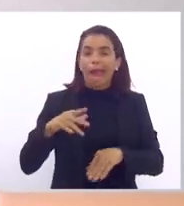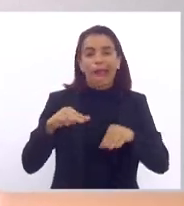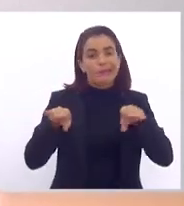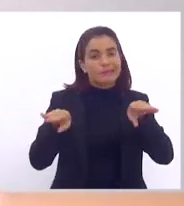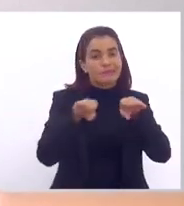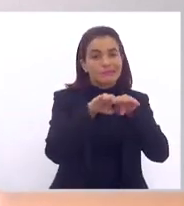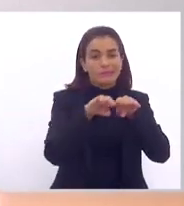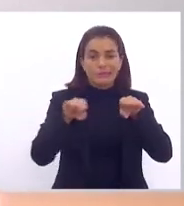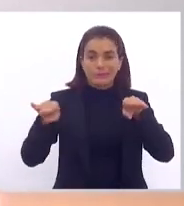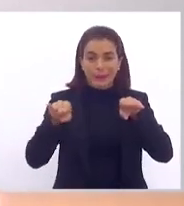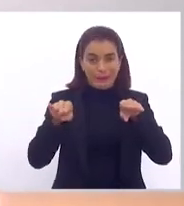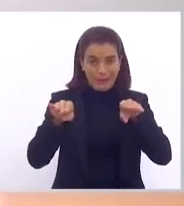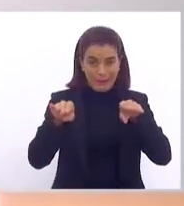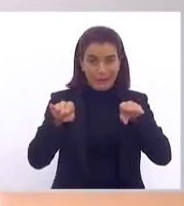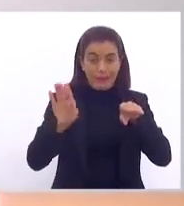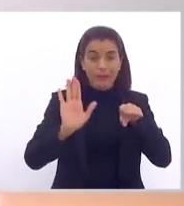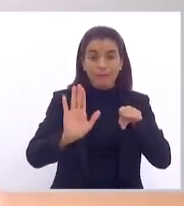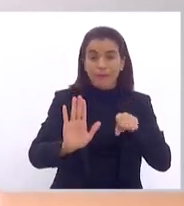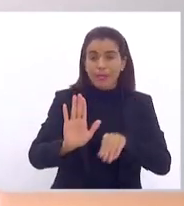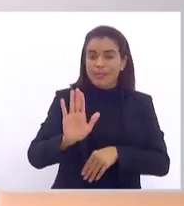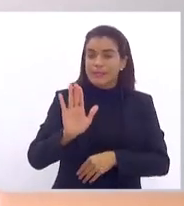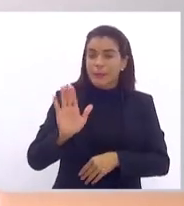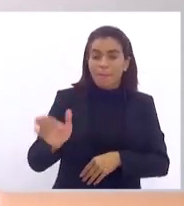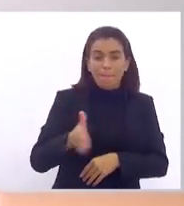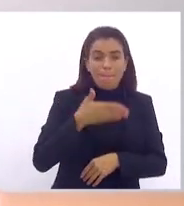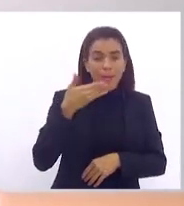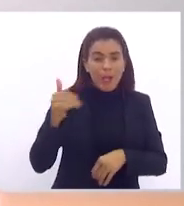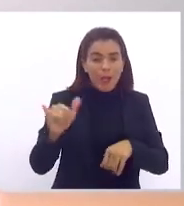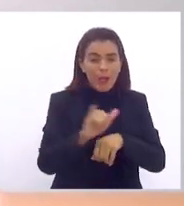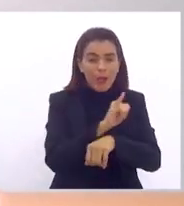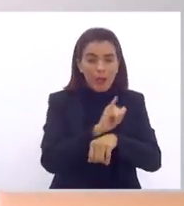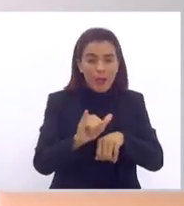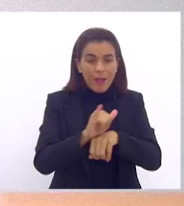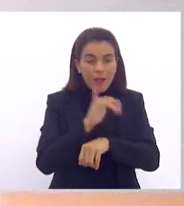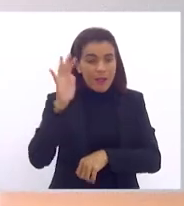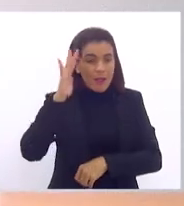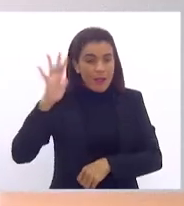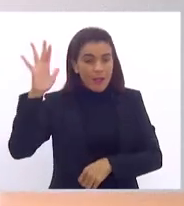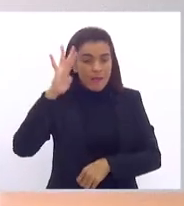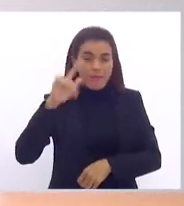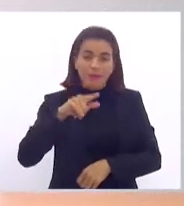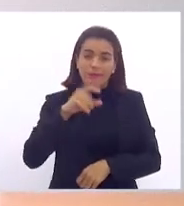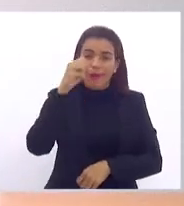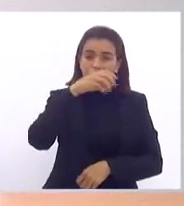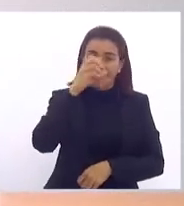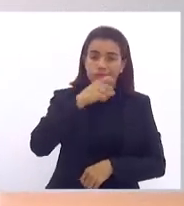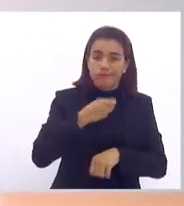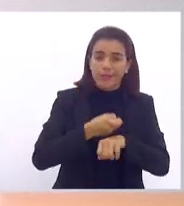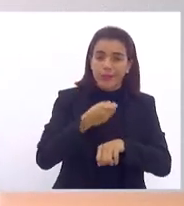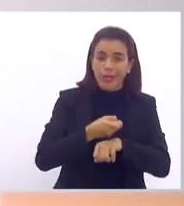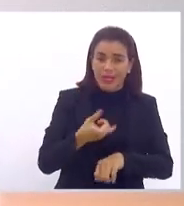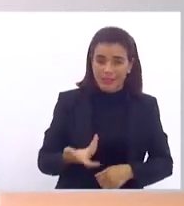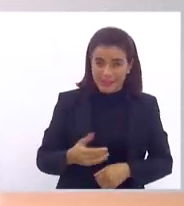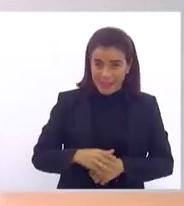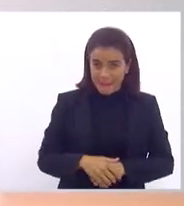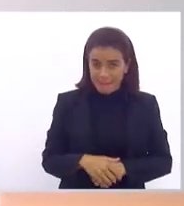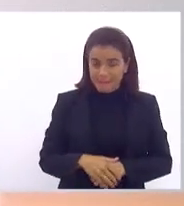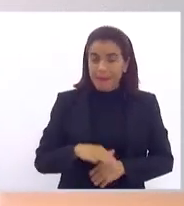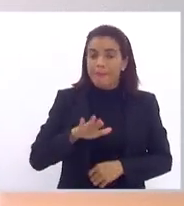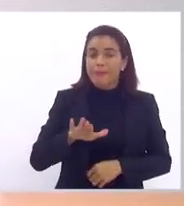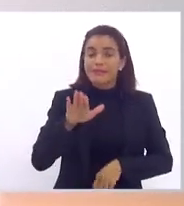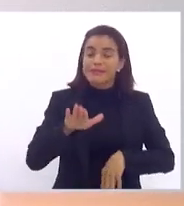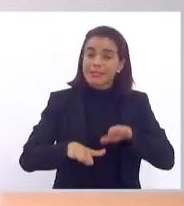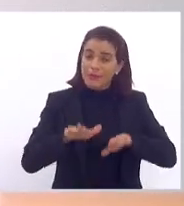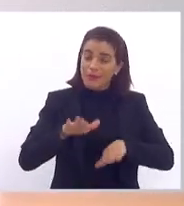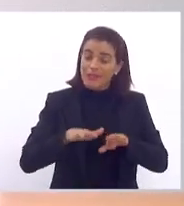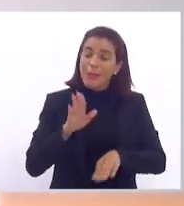simetria na melhor das hipóteses isso é ignorância na melhor das hipóteses mas talvez seja